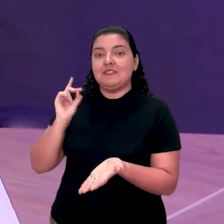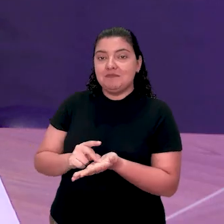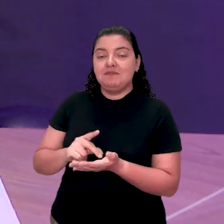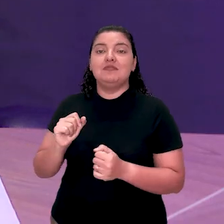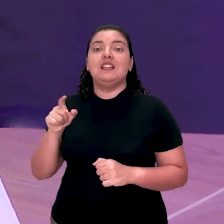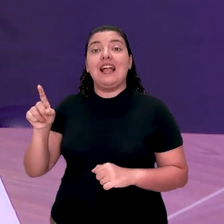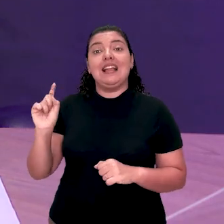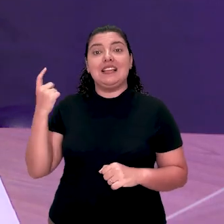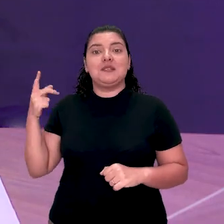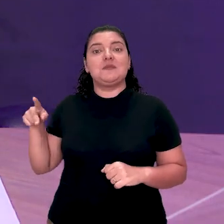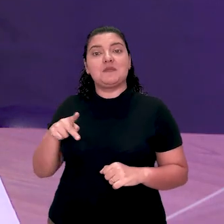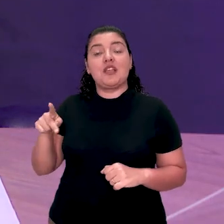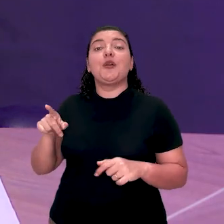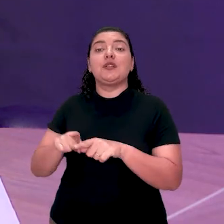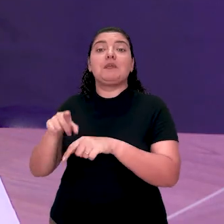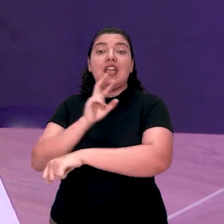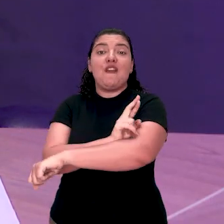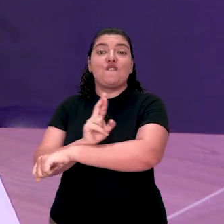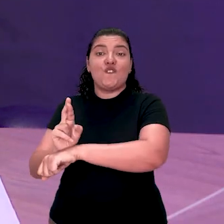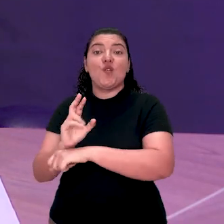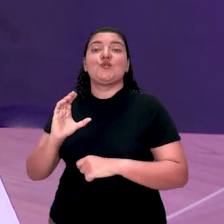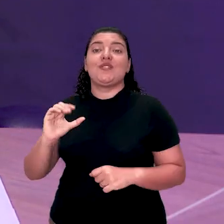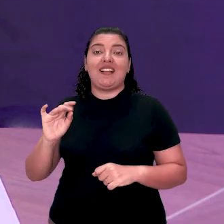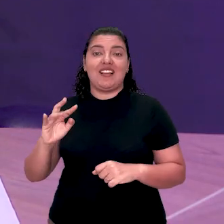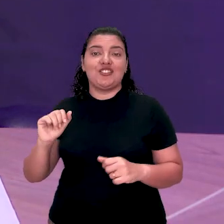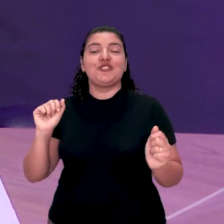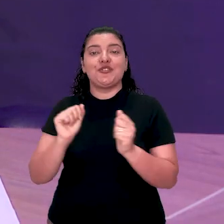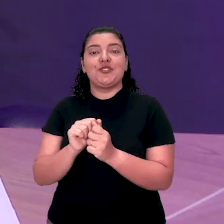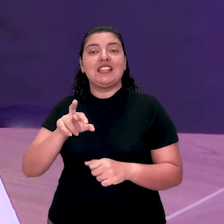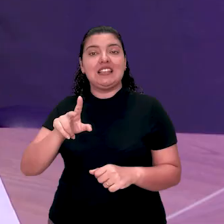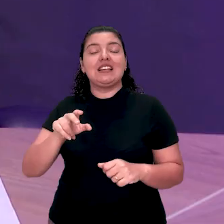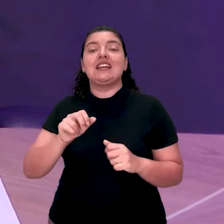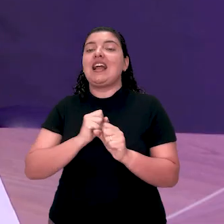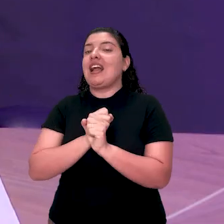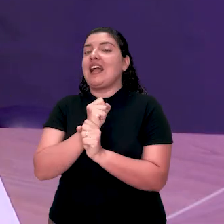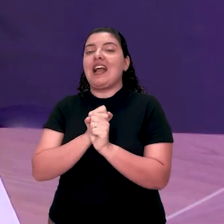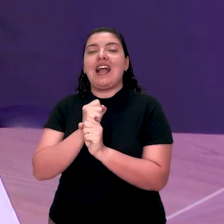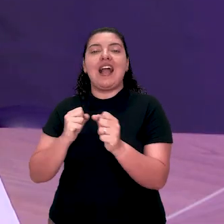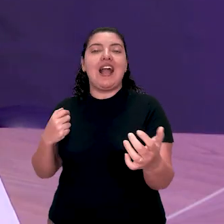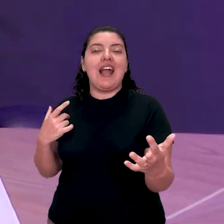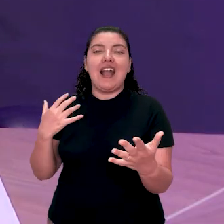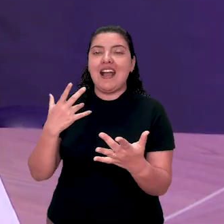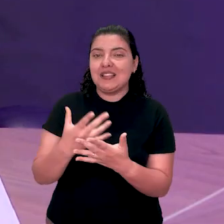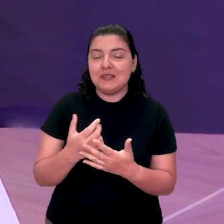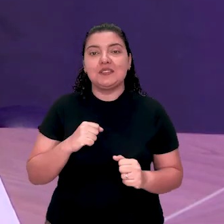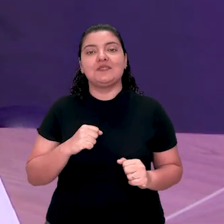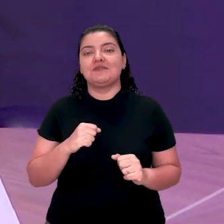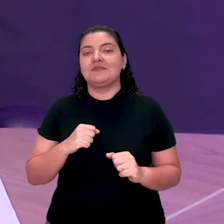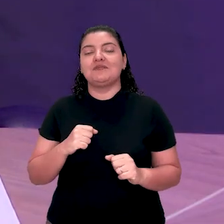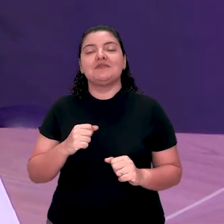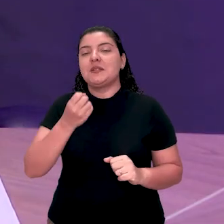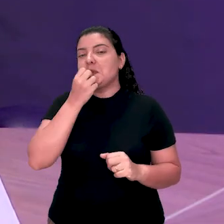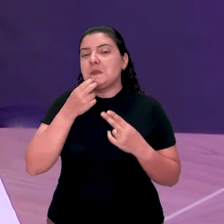além de ela ser professora, eu fazia reforço com a Kátia, com a irmã dela. Era. Que me acompanhou durante anos. Foi. Uma grande saga,